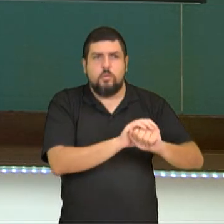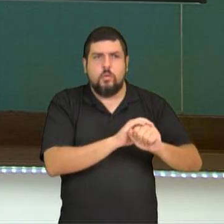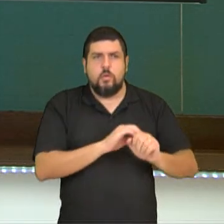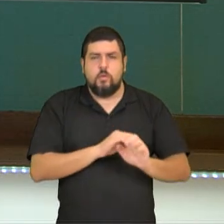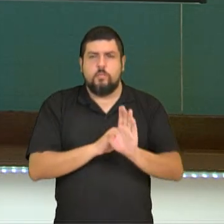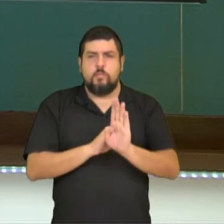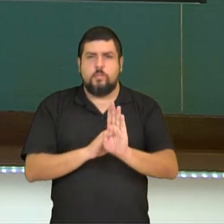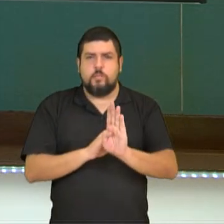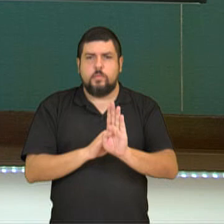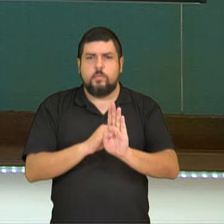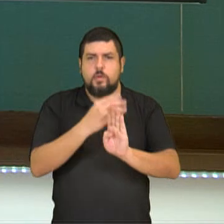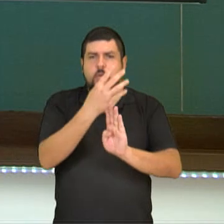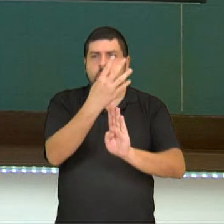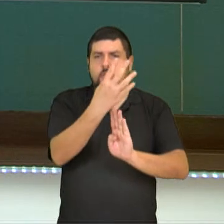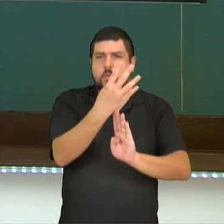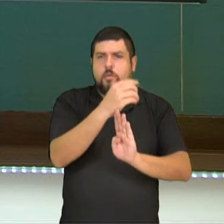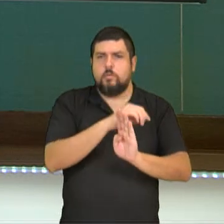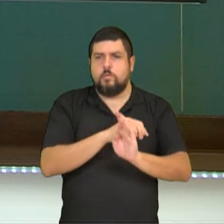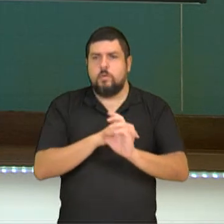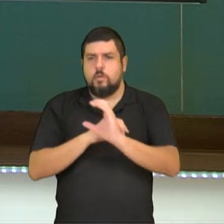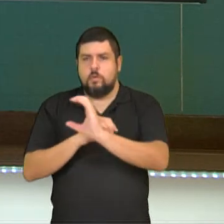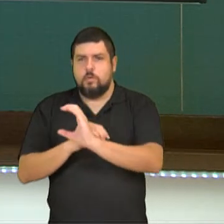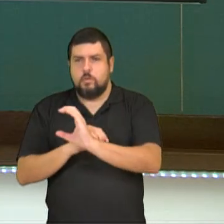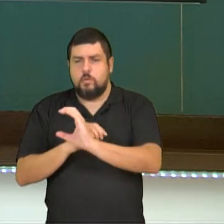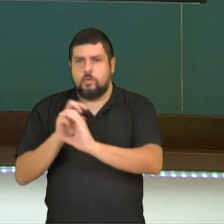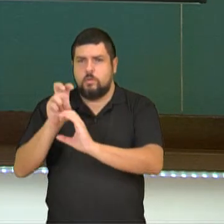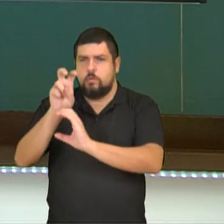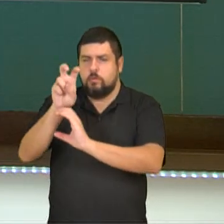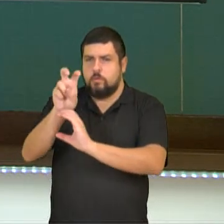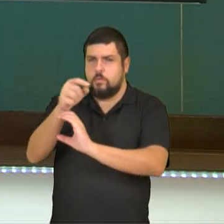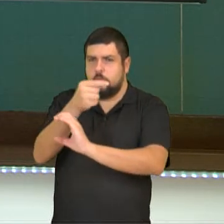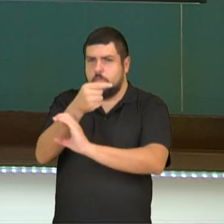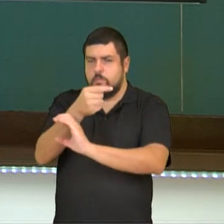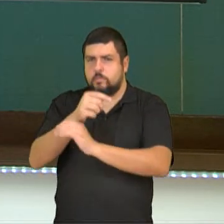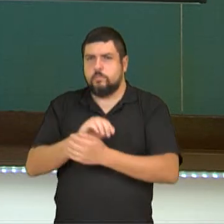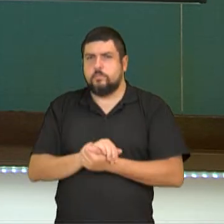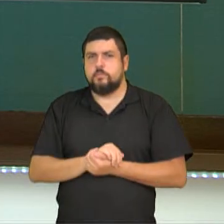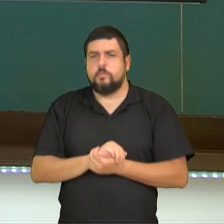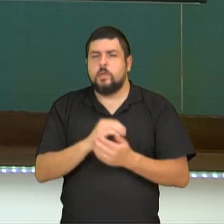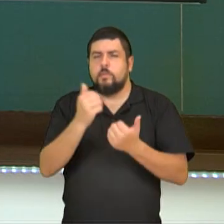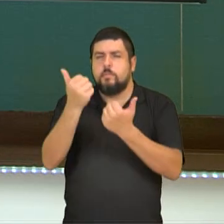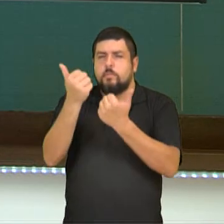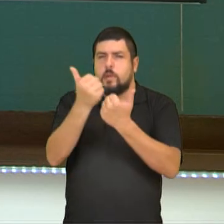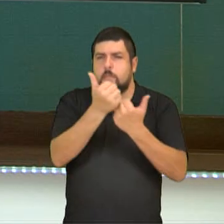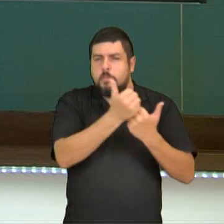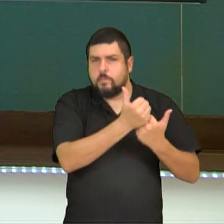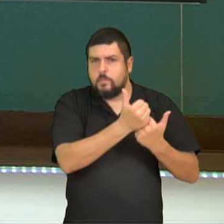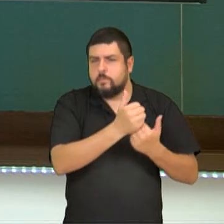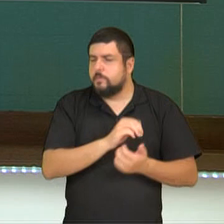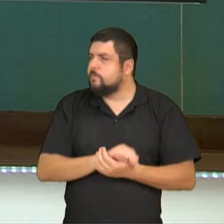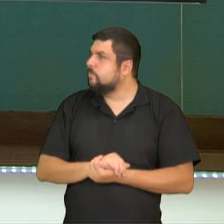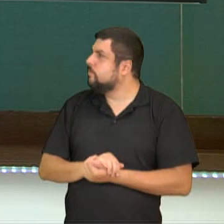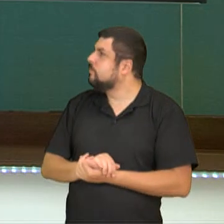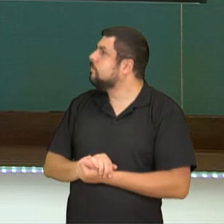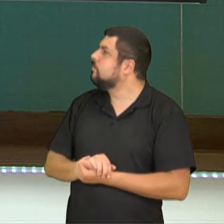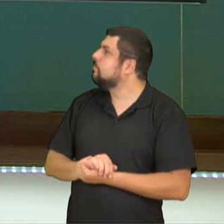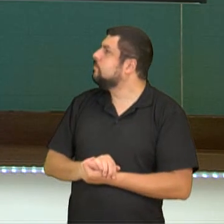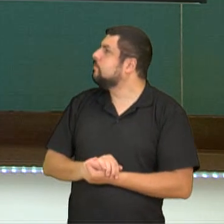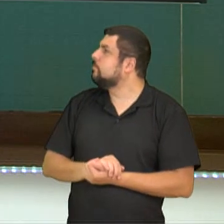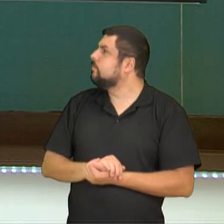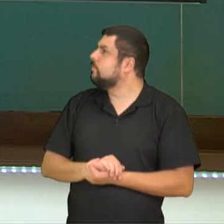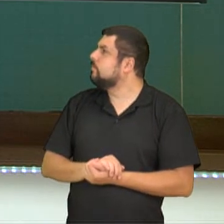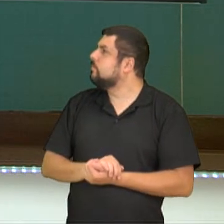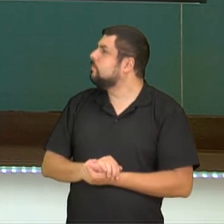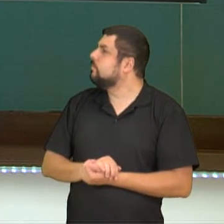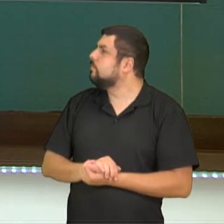Vamos calcular o valor de delta? B² menos 4ac, então vai ficar 4² menos 4 vezes menos